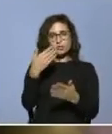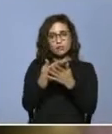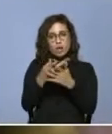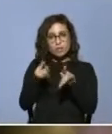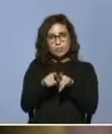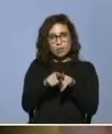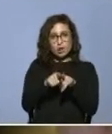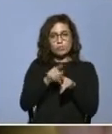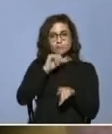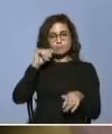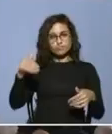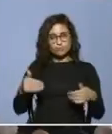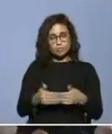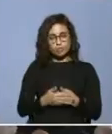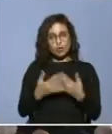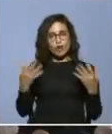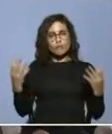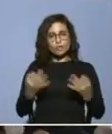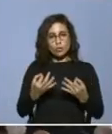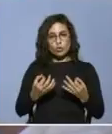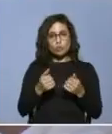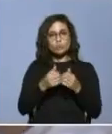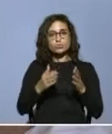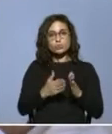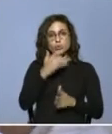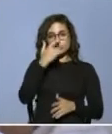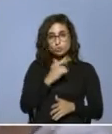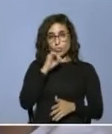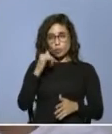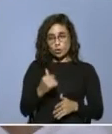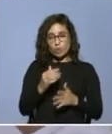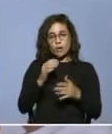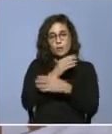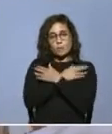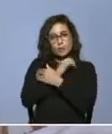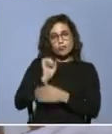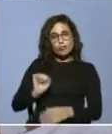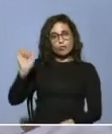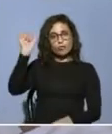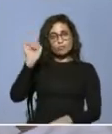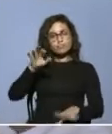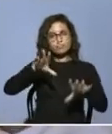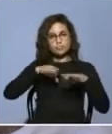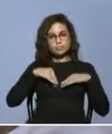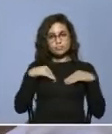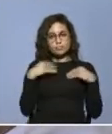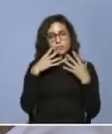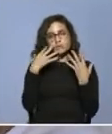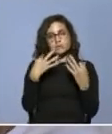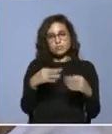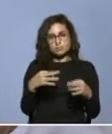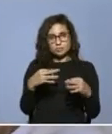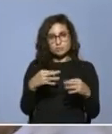irmãos defuntos e de todos os que morreram na vossa amizade. Acolhei-os com bondade no vosso